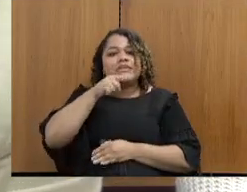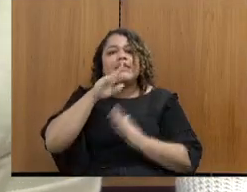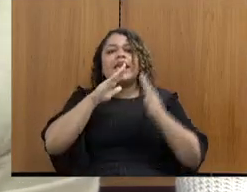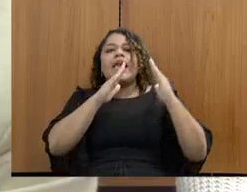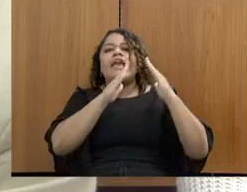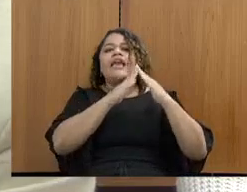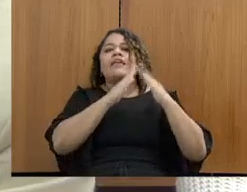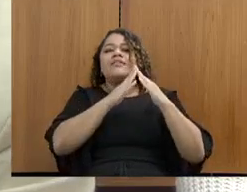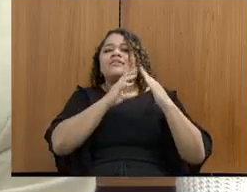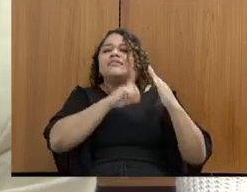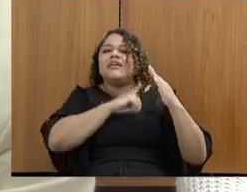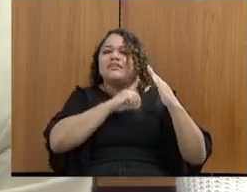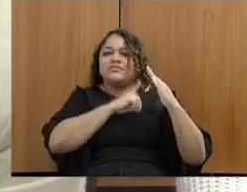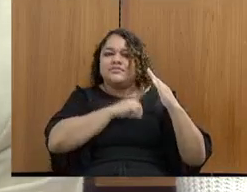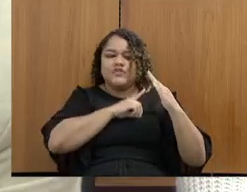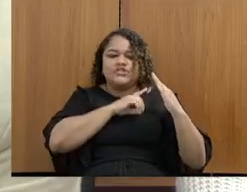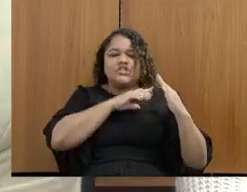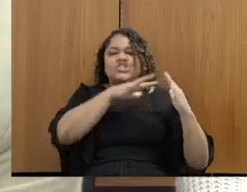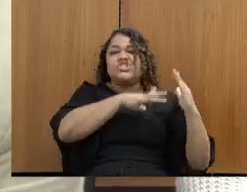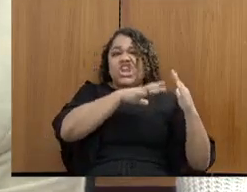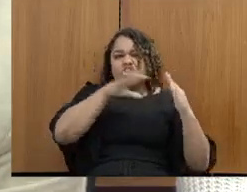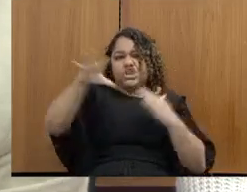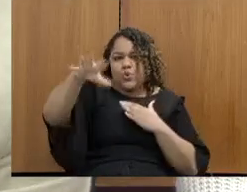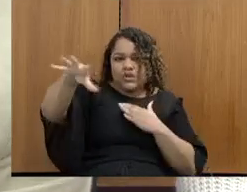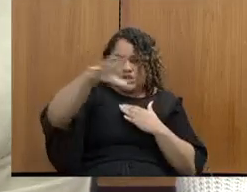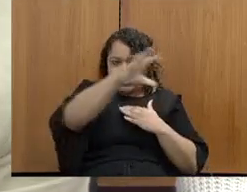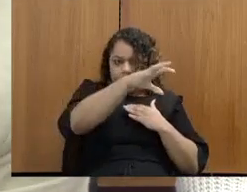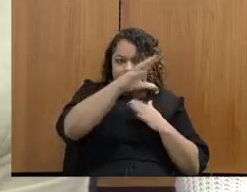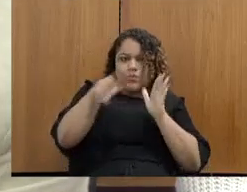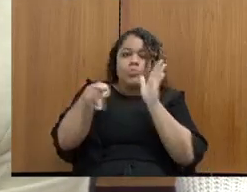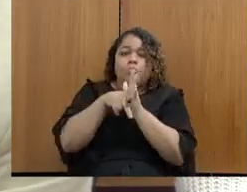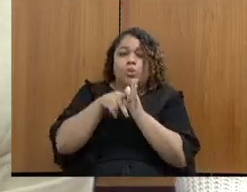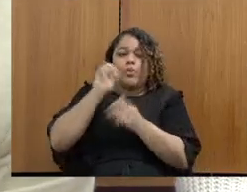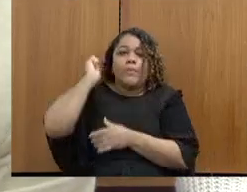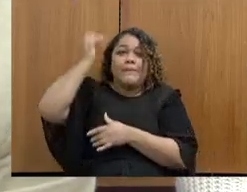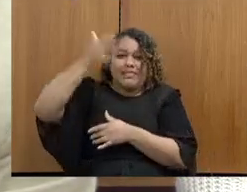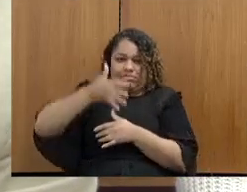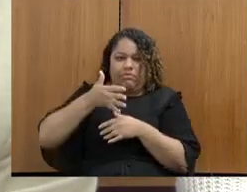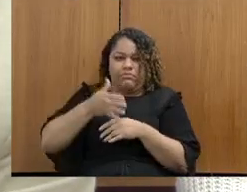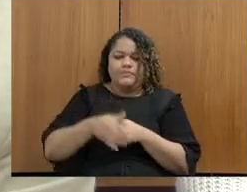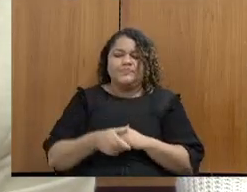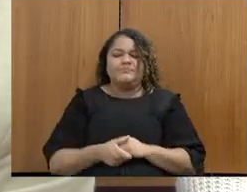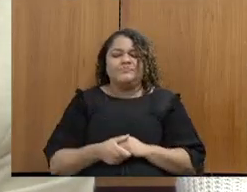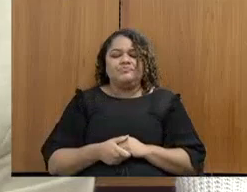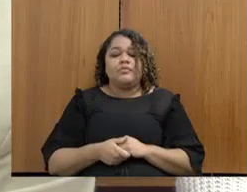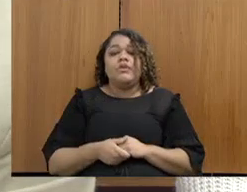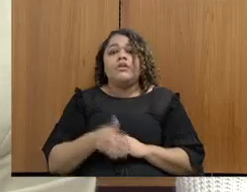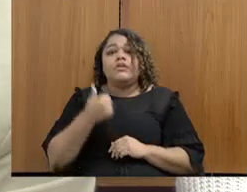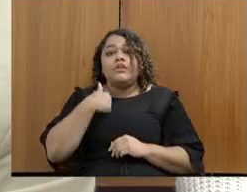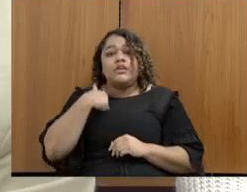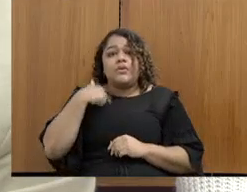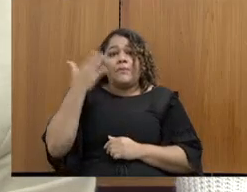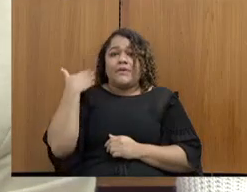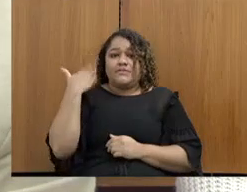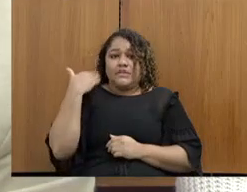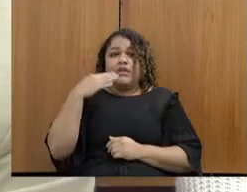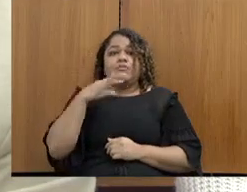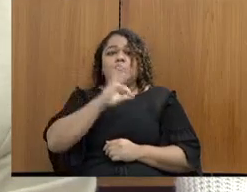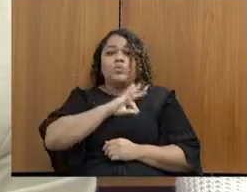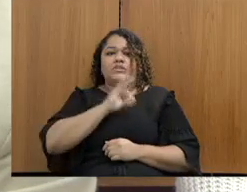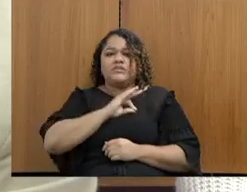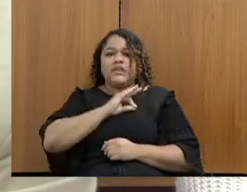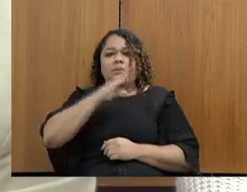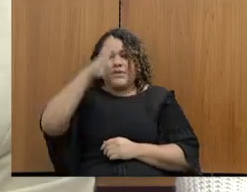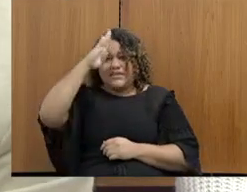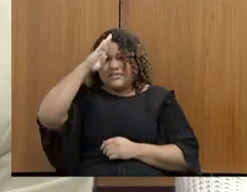né regionalizado na condição de policial militar quando ainda não existia o plantão virtual eu tive que